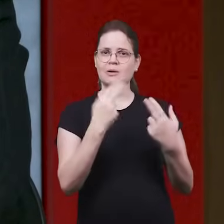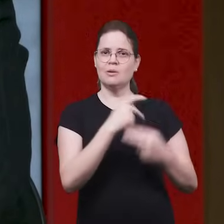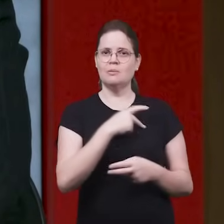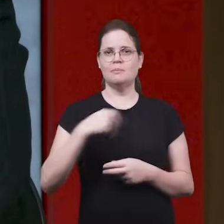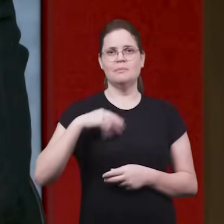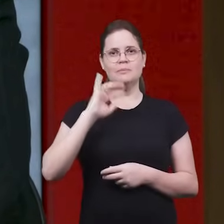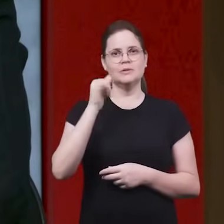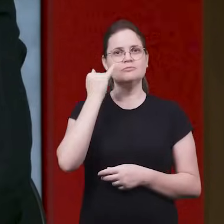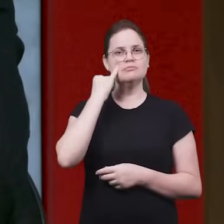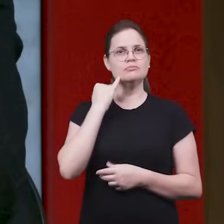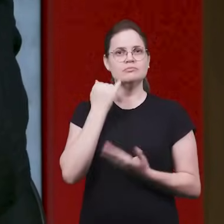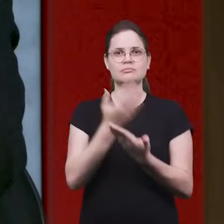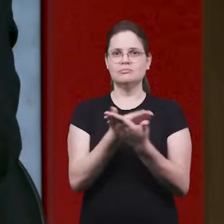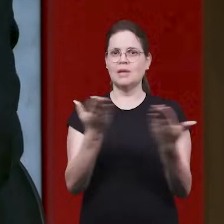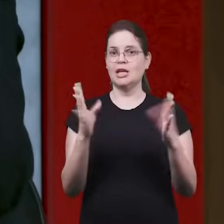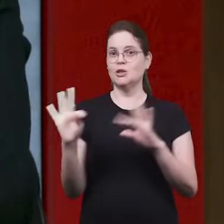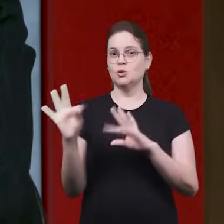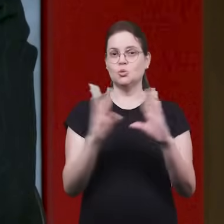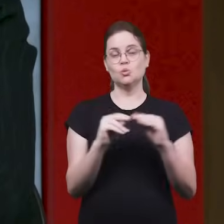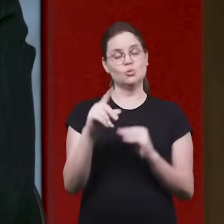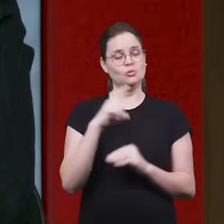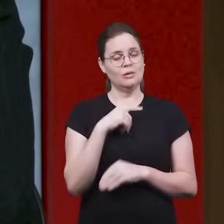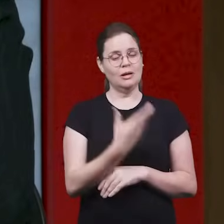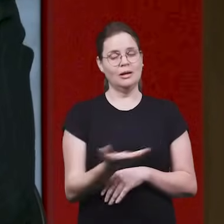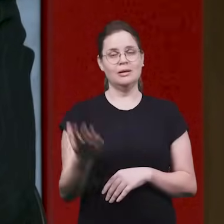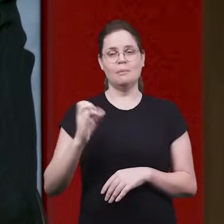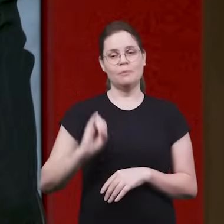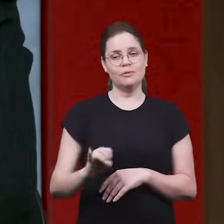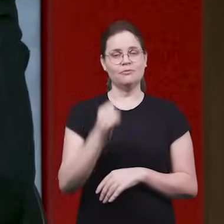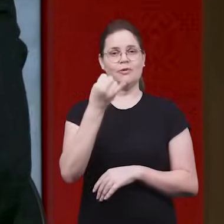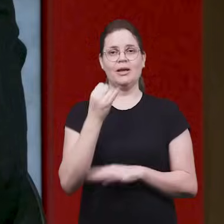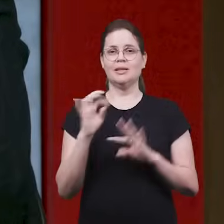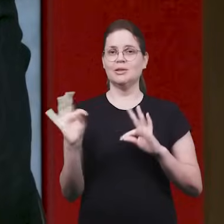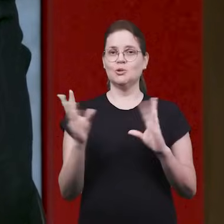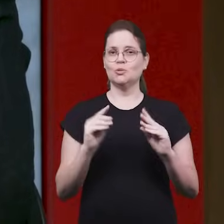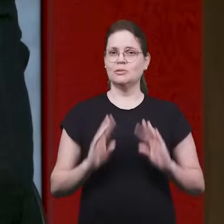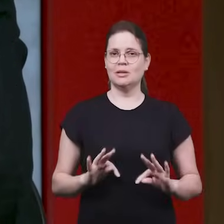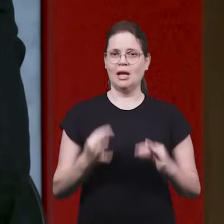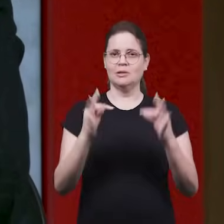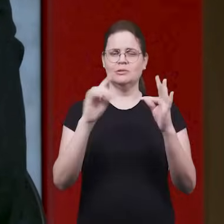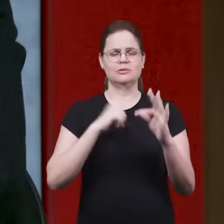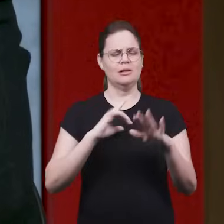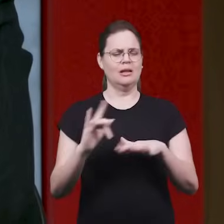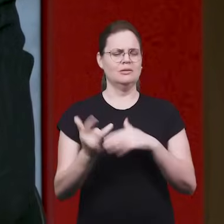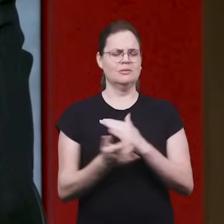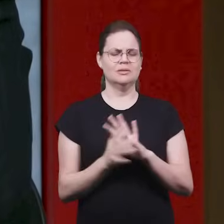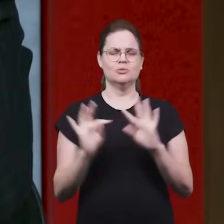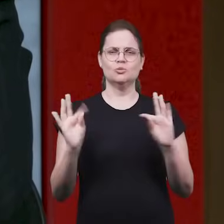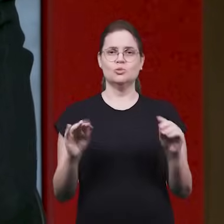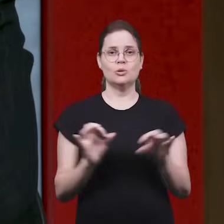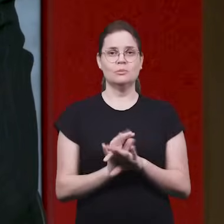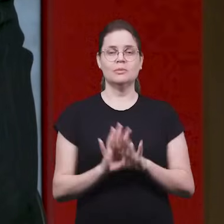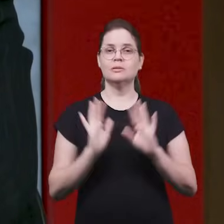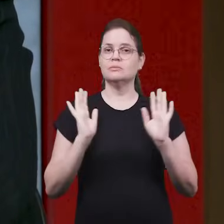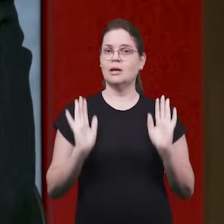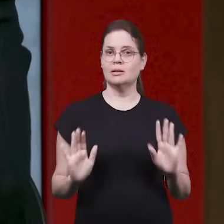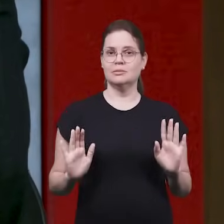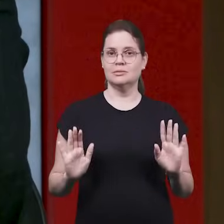como o Josias ensinou hoje, já está em todas as coisas, eletrônicos, redes sociais,